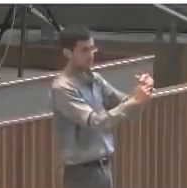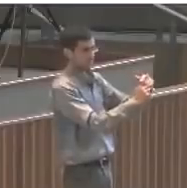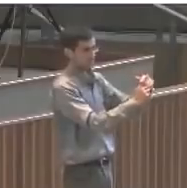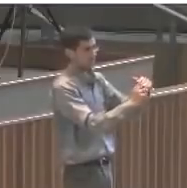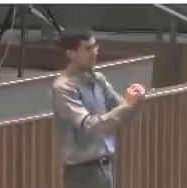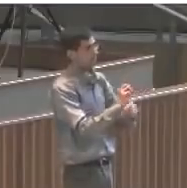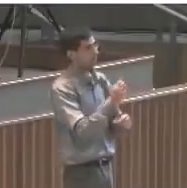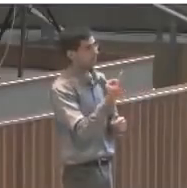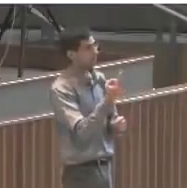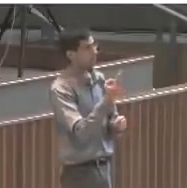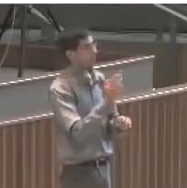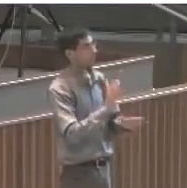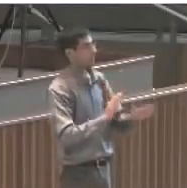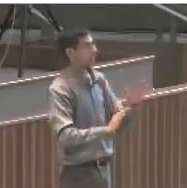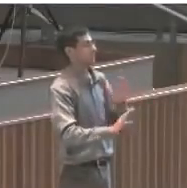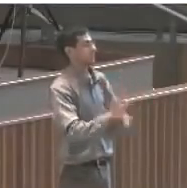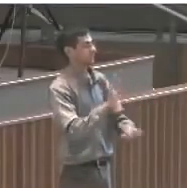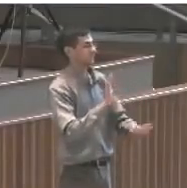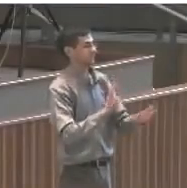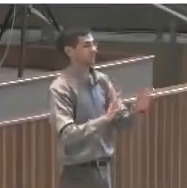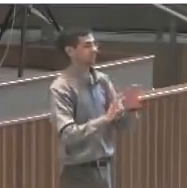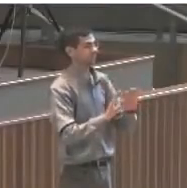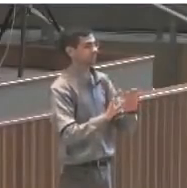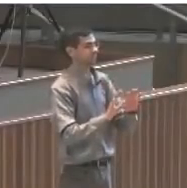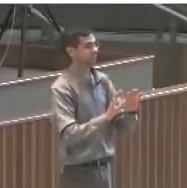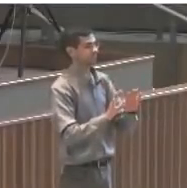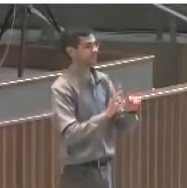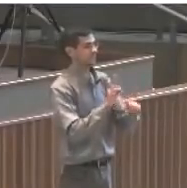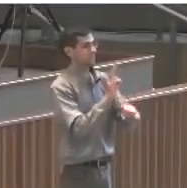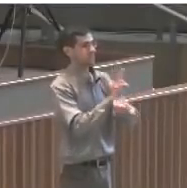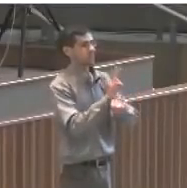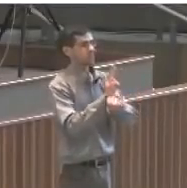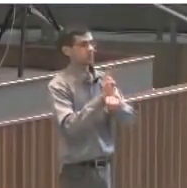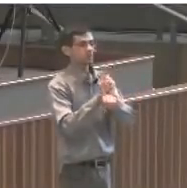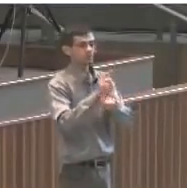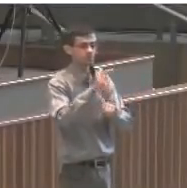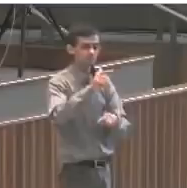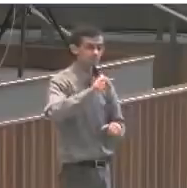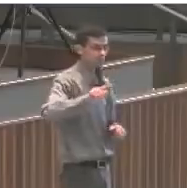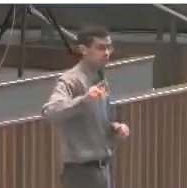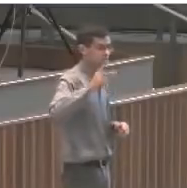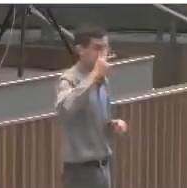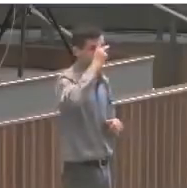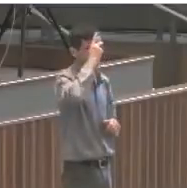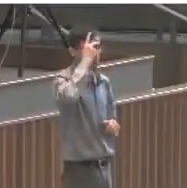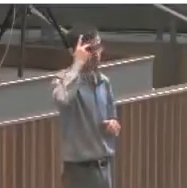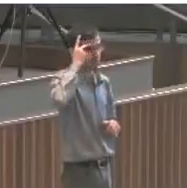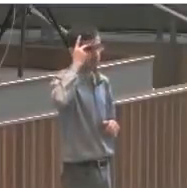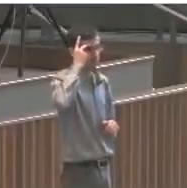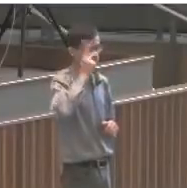ou para cuidar daqueles que estão desprotegidas